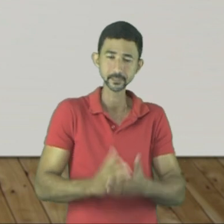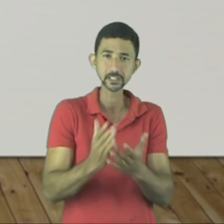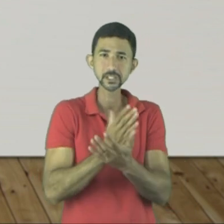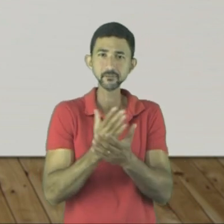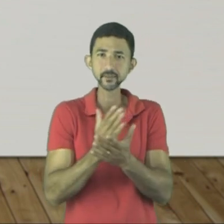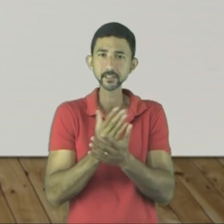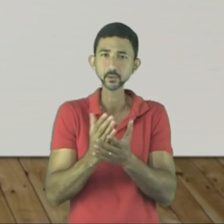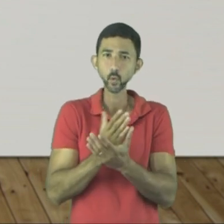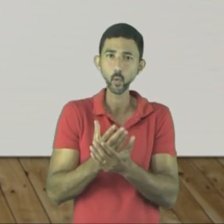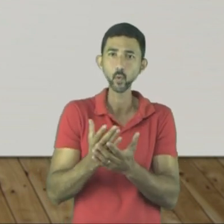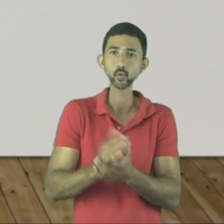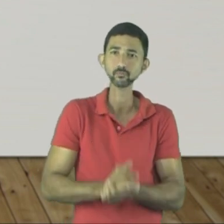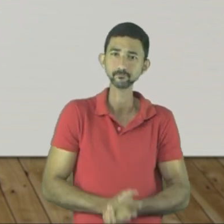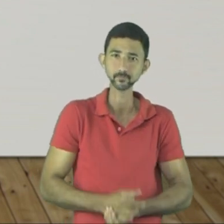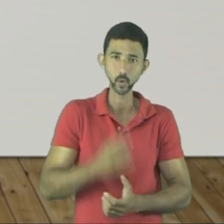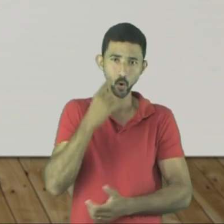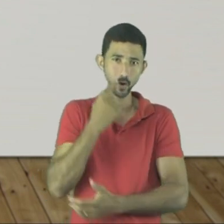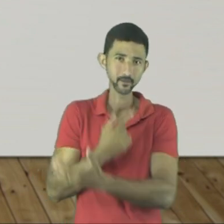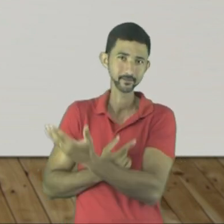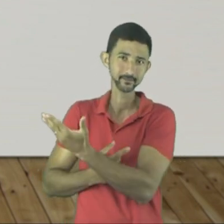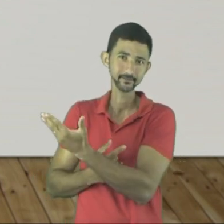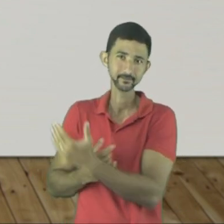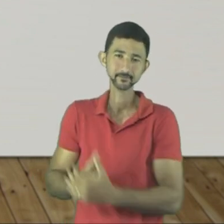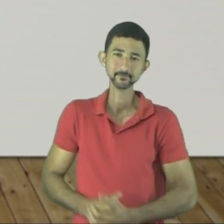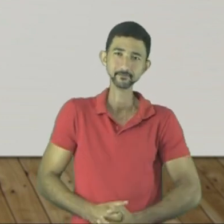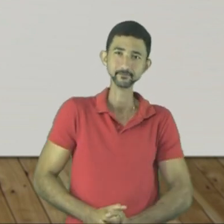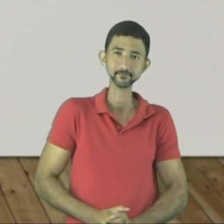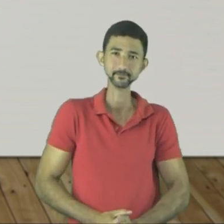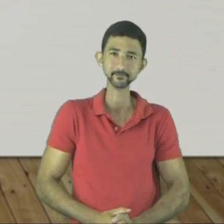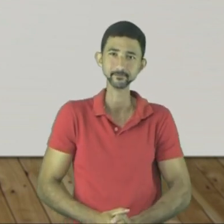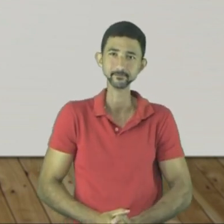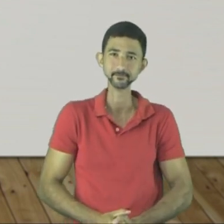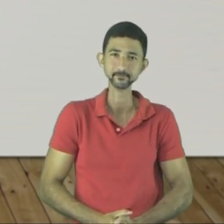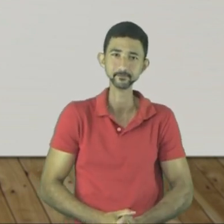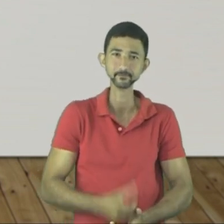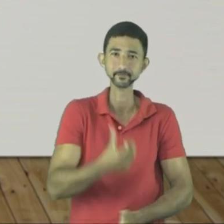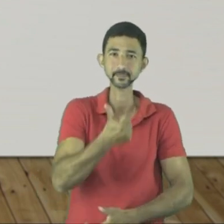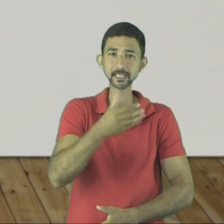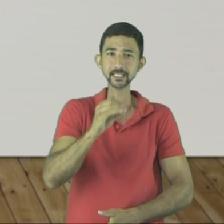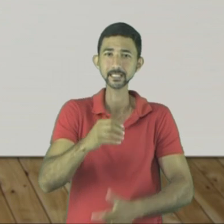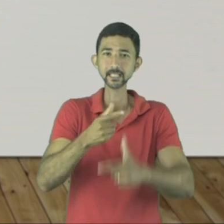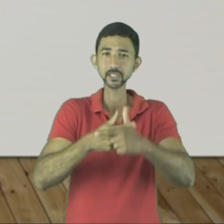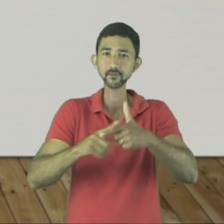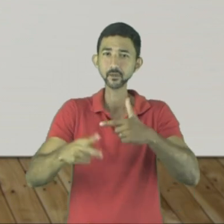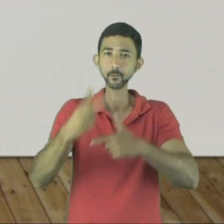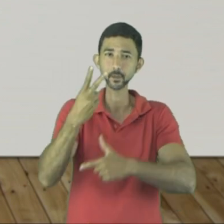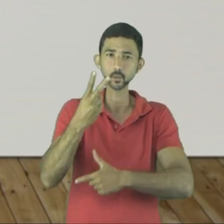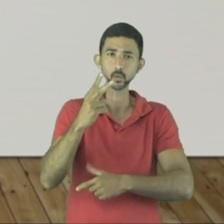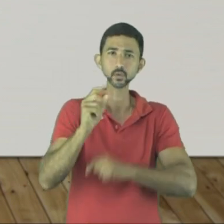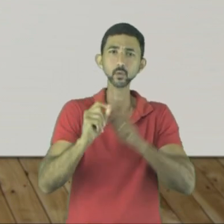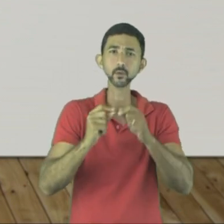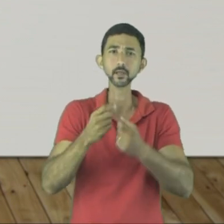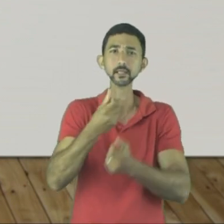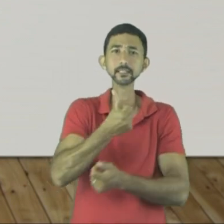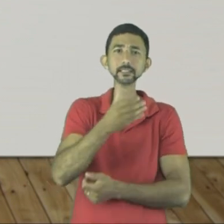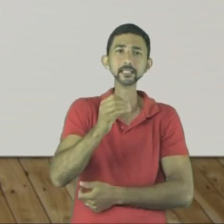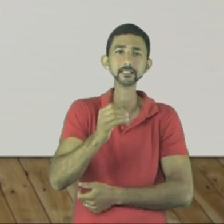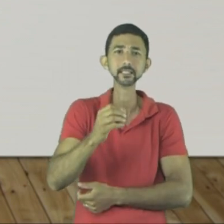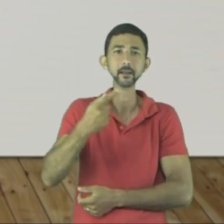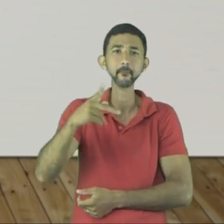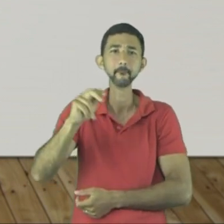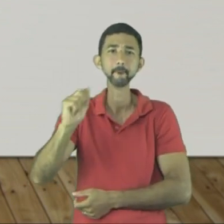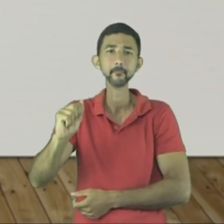à direita dessa barrinha. Olha só, 60 dividido para 2. Porque eu sei que 60 é